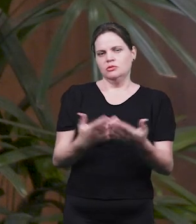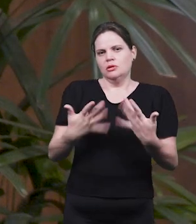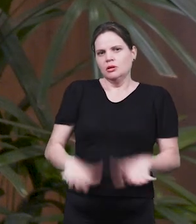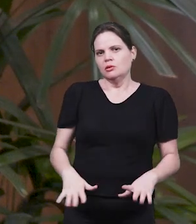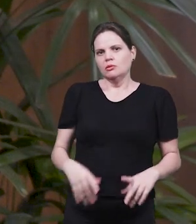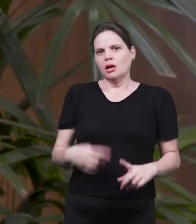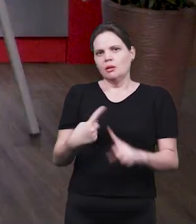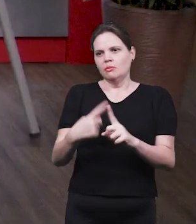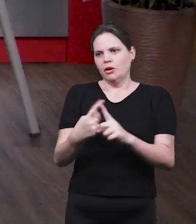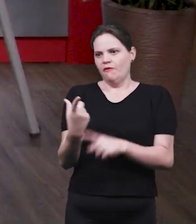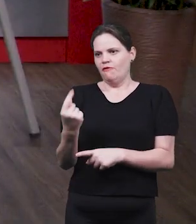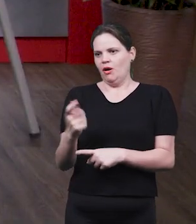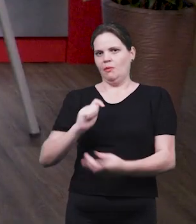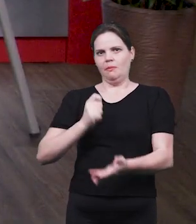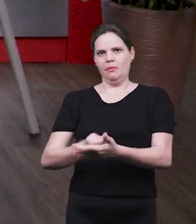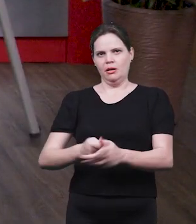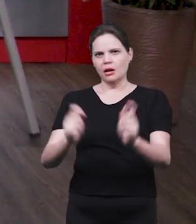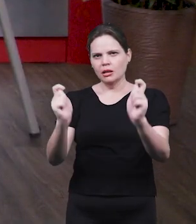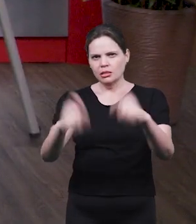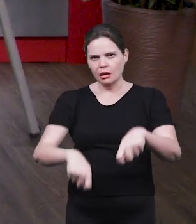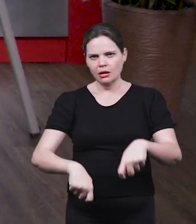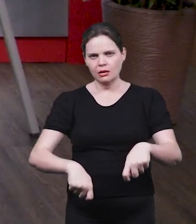é apurado?